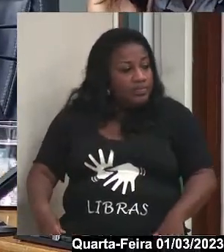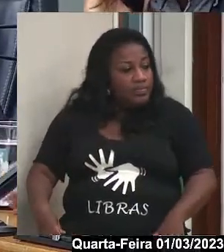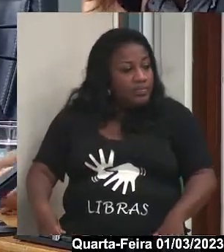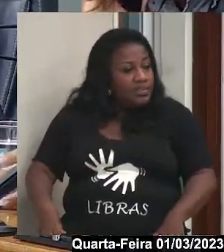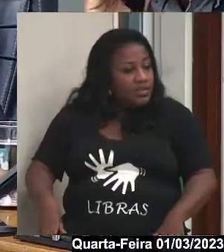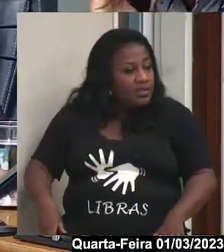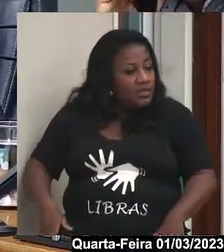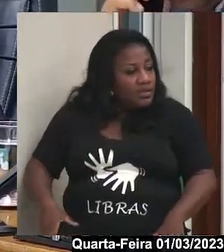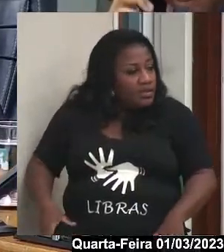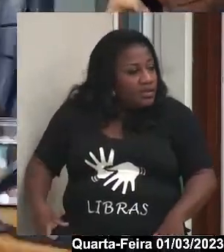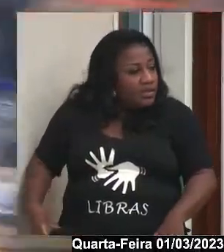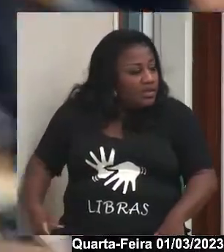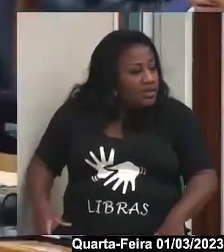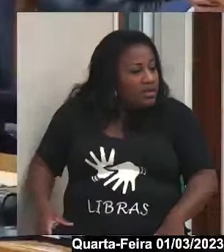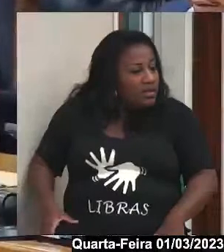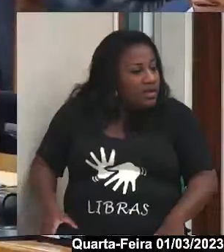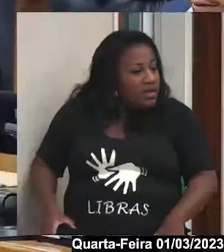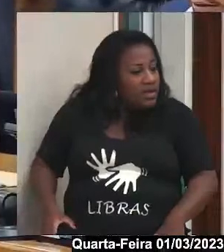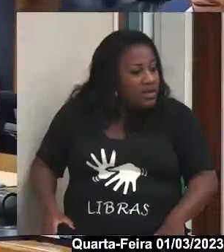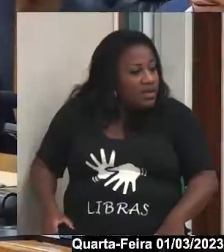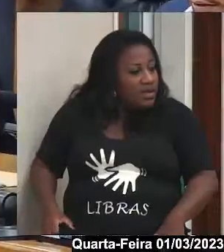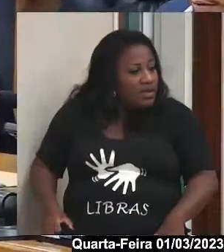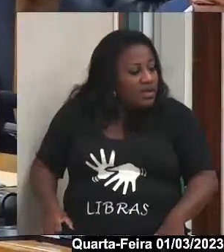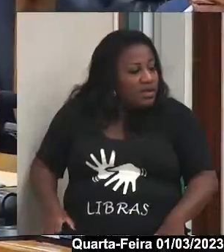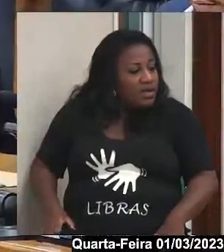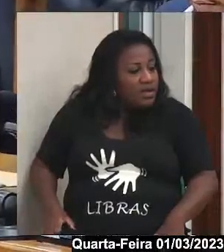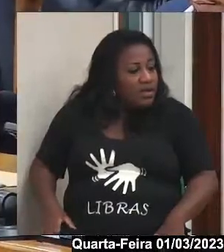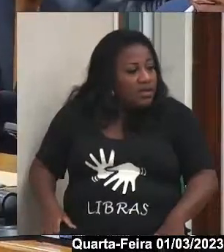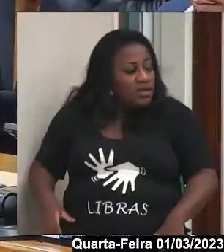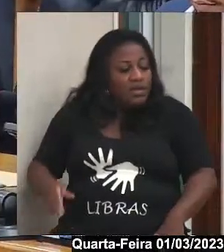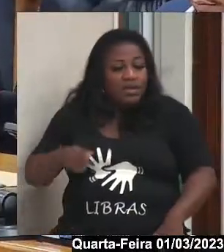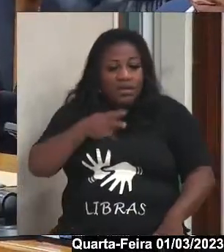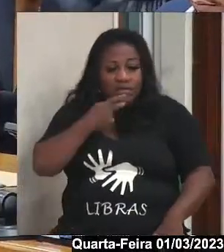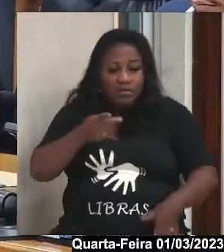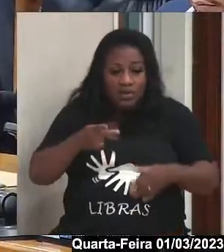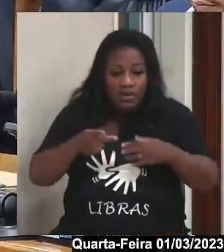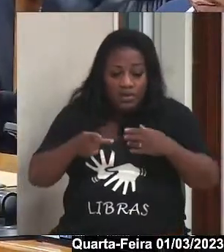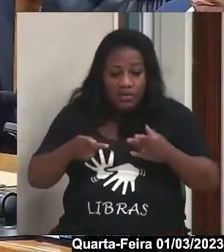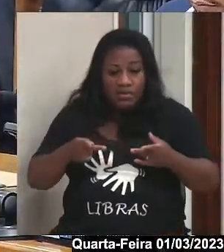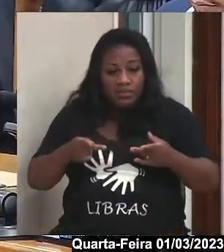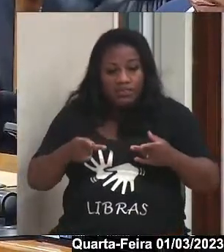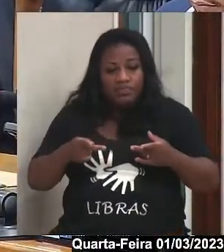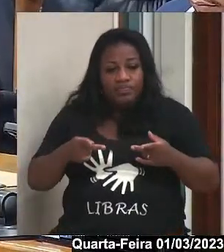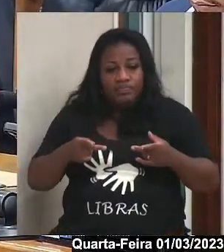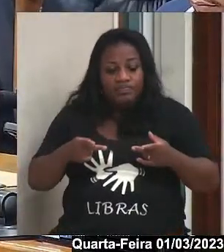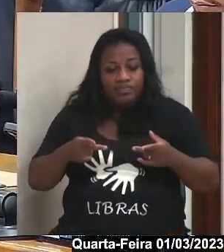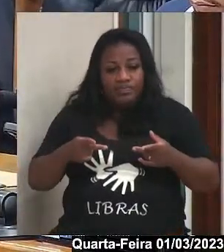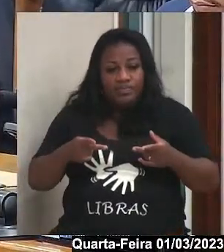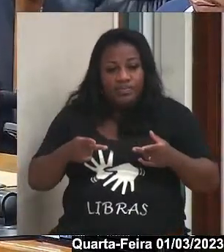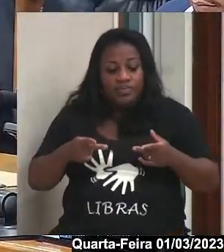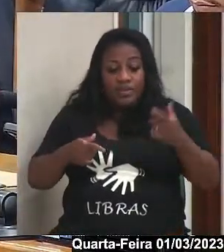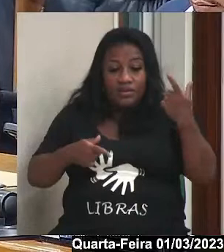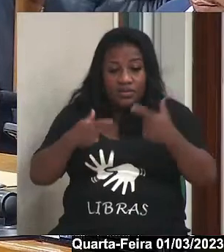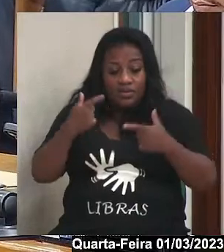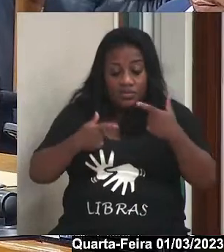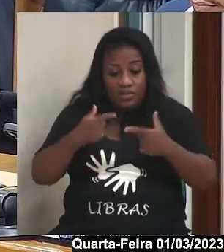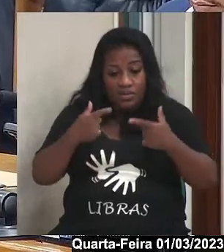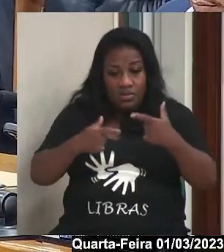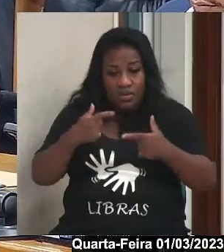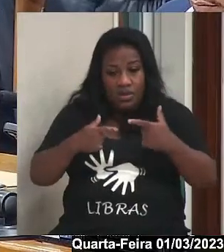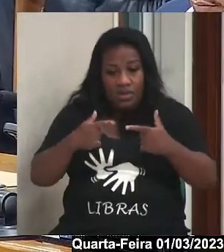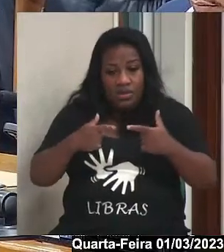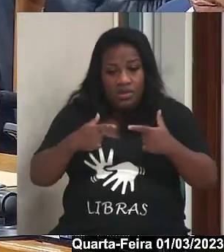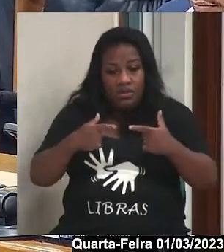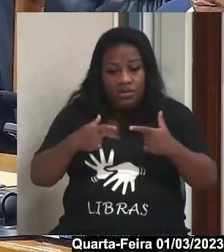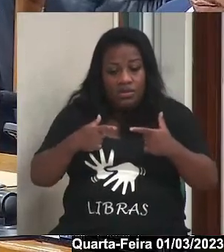uma coisa. Agora deixa eu falar uma coisa muito interessante, do qual eu estou Eu estou discutindo, Bobilhau,